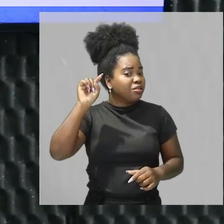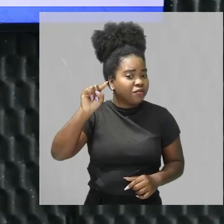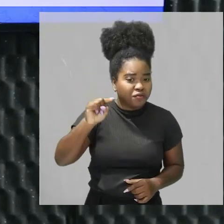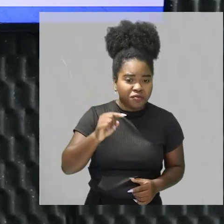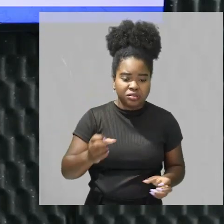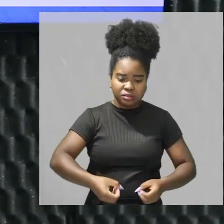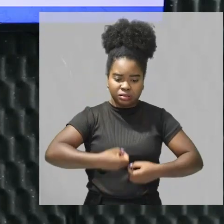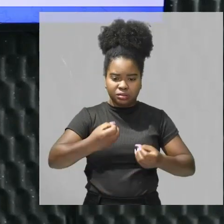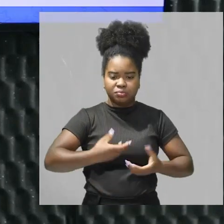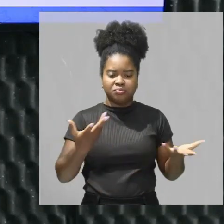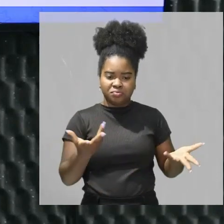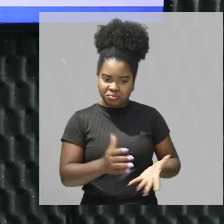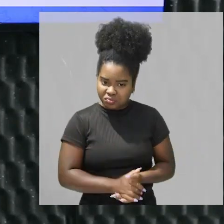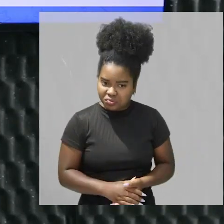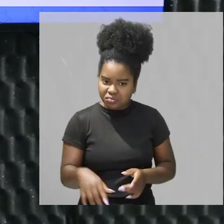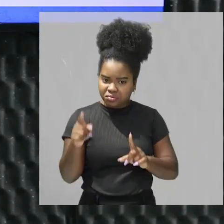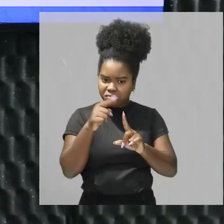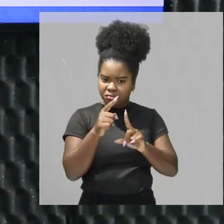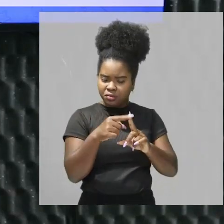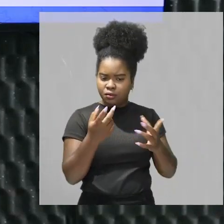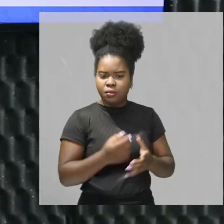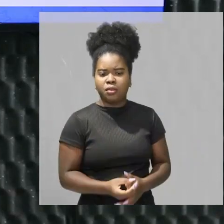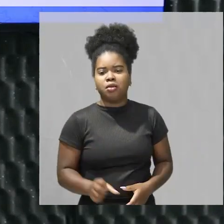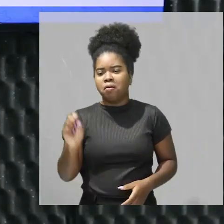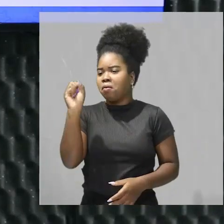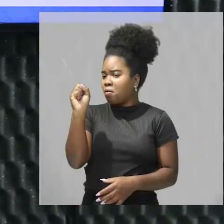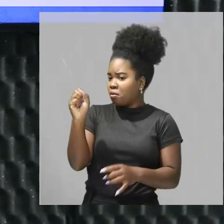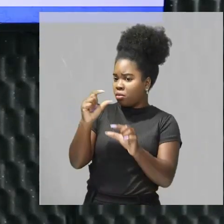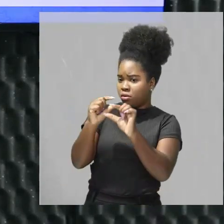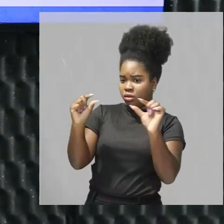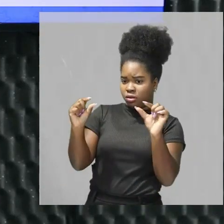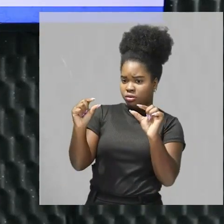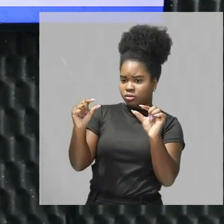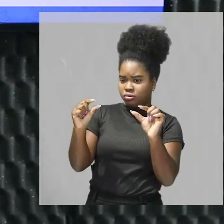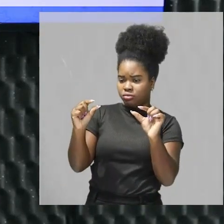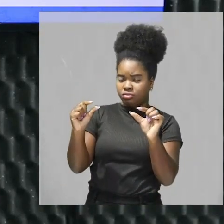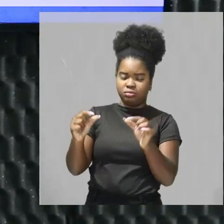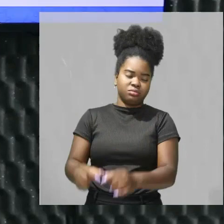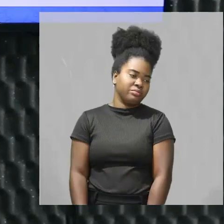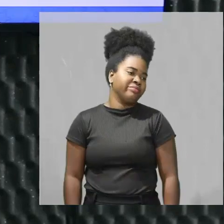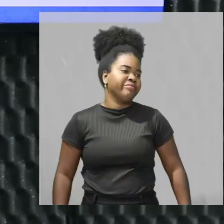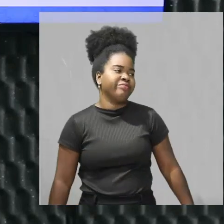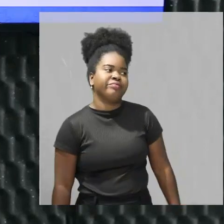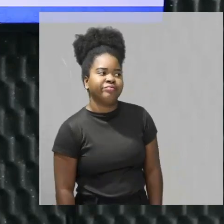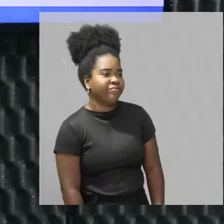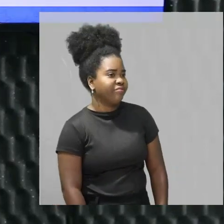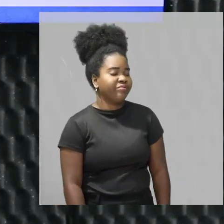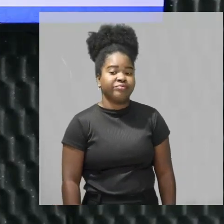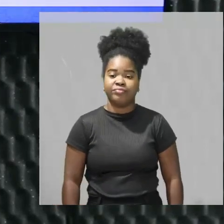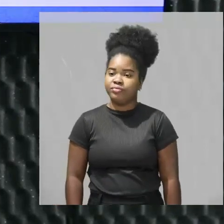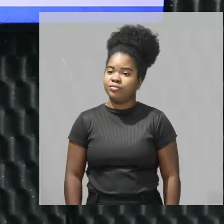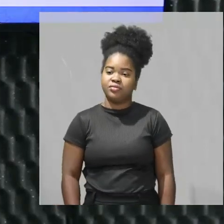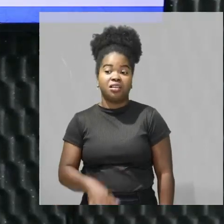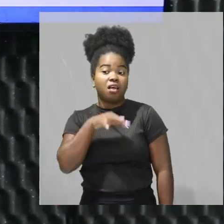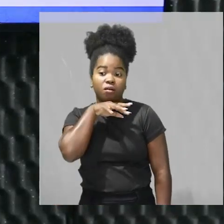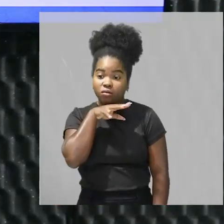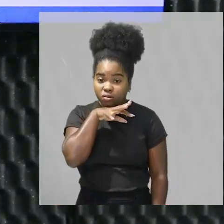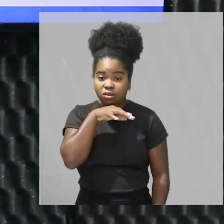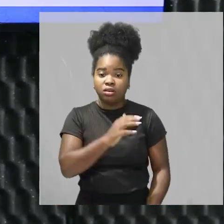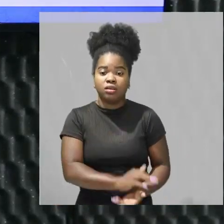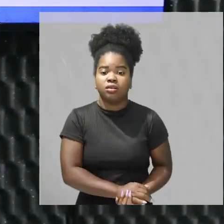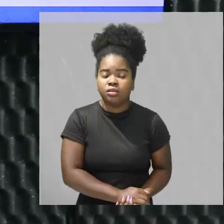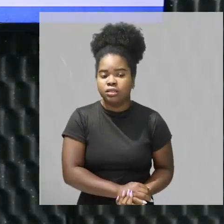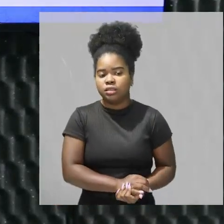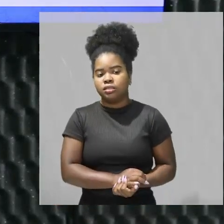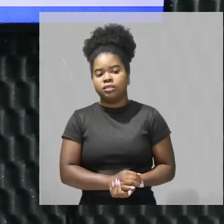redação dissertativa argumentativa em apenas 8 linhas. Com certeza ela vai ficar bem insuficiente. Sugestão de